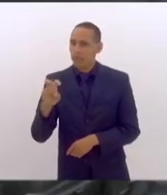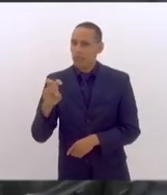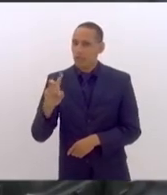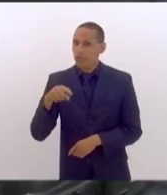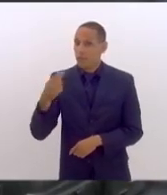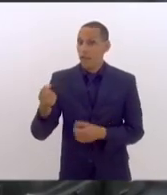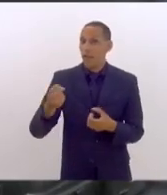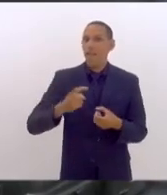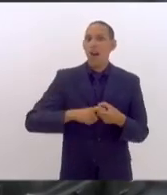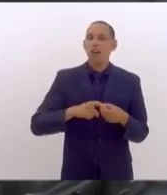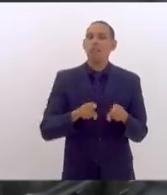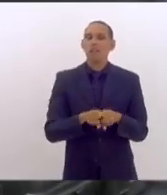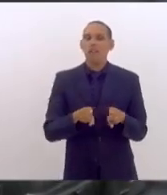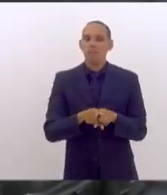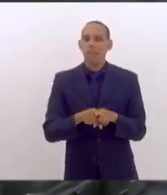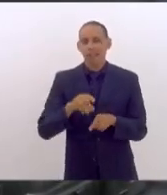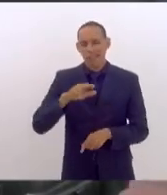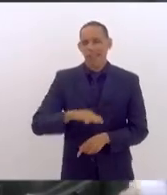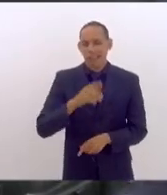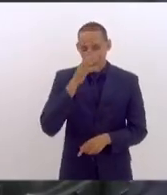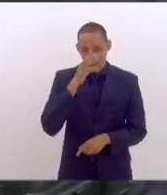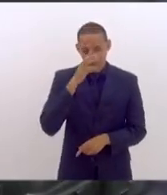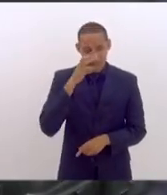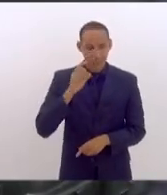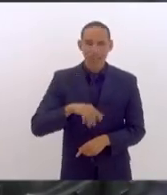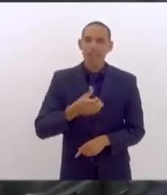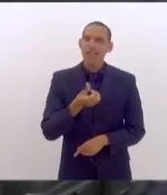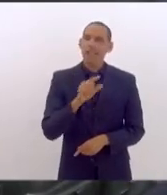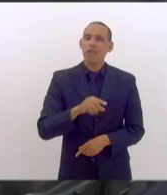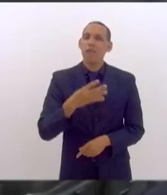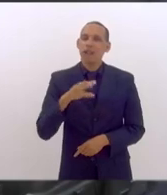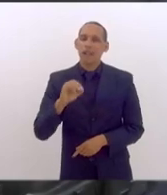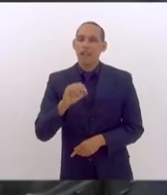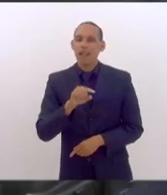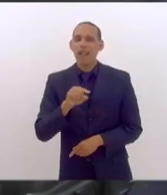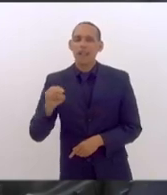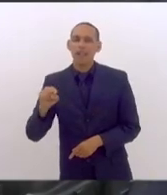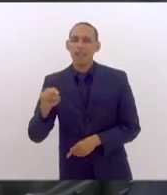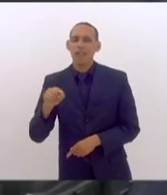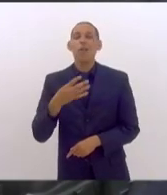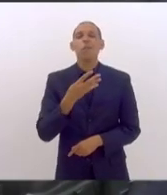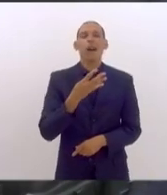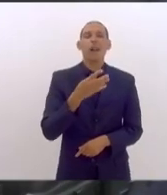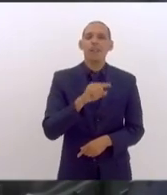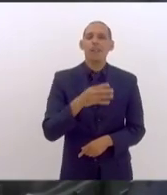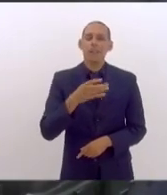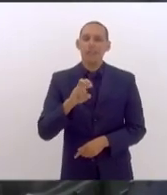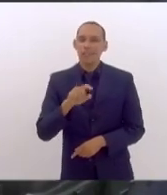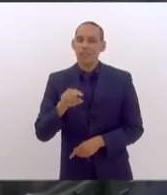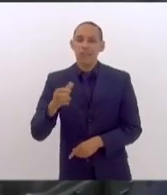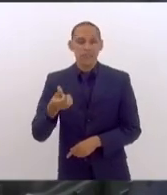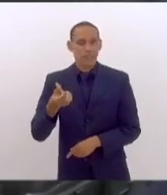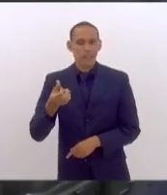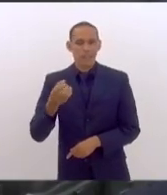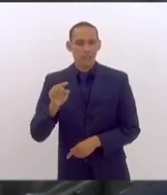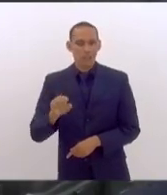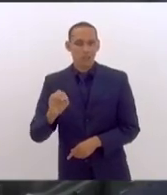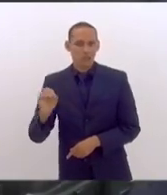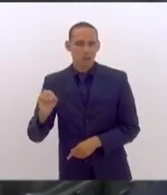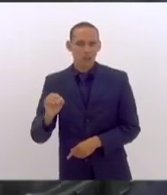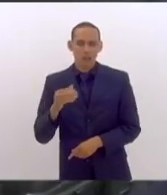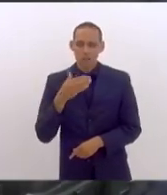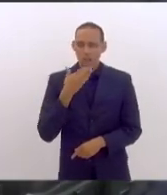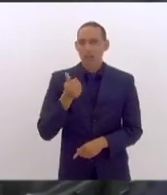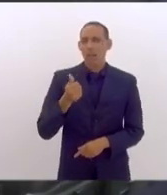depois do retorno na parte da tarde que é de 6:40 até 10 de 4:45 até 6 horas tivemos